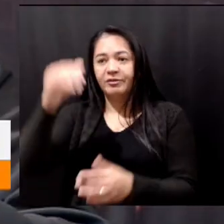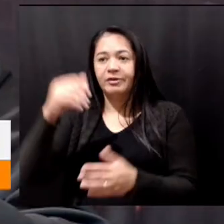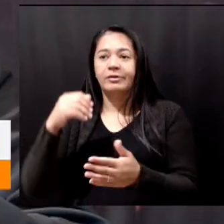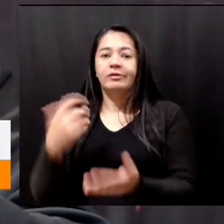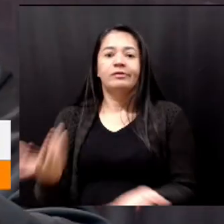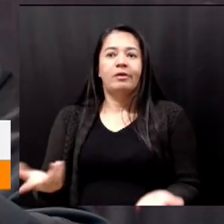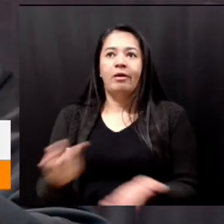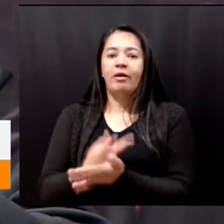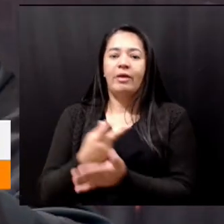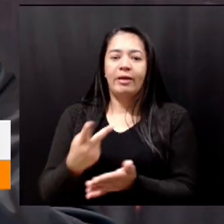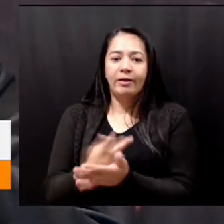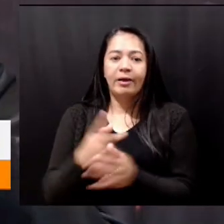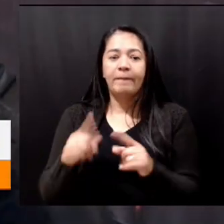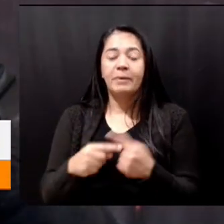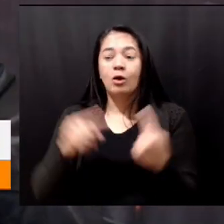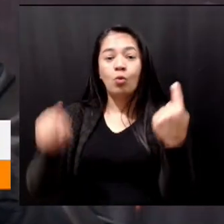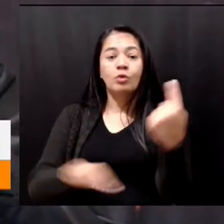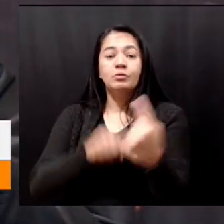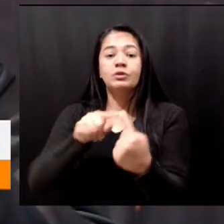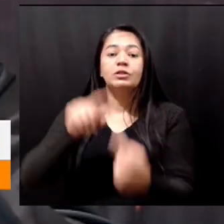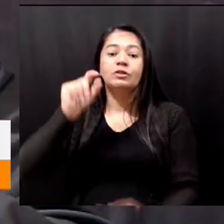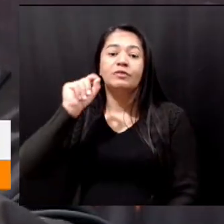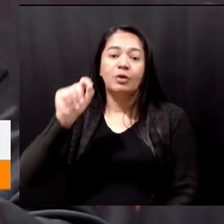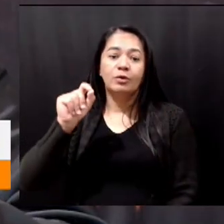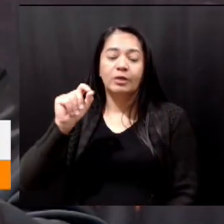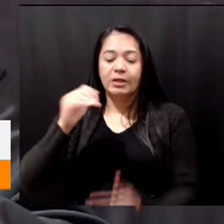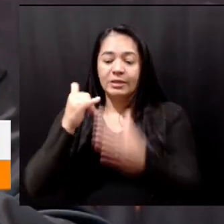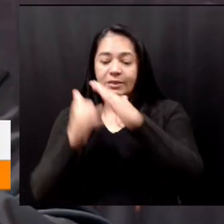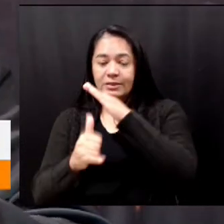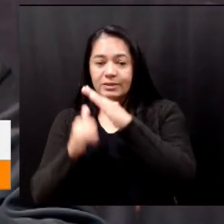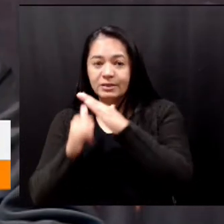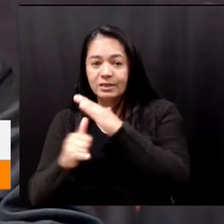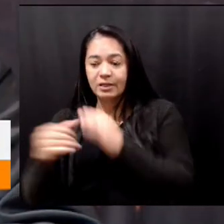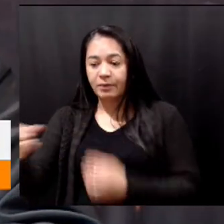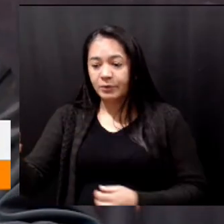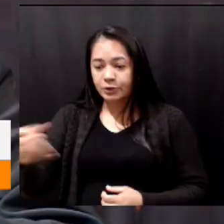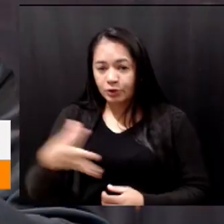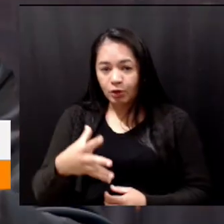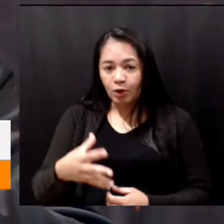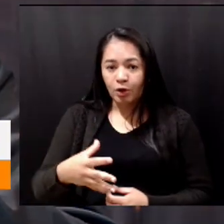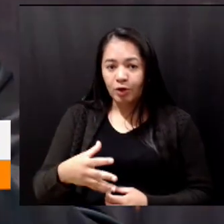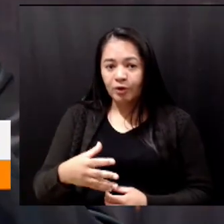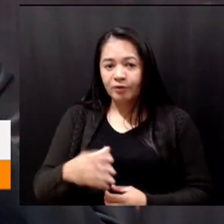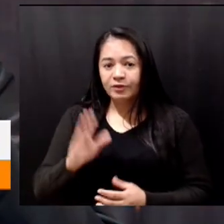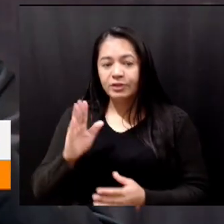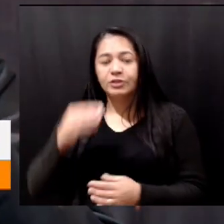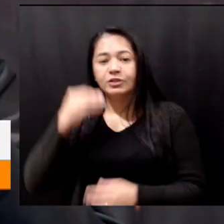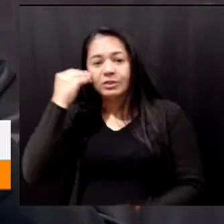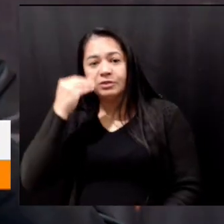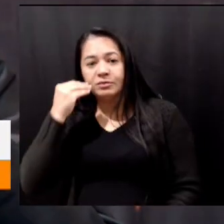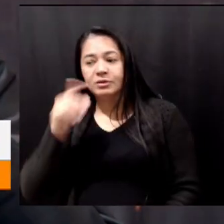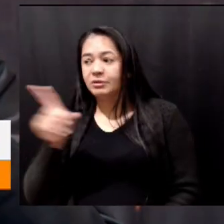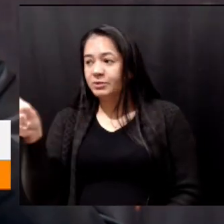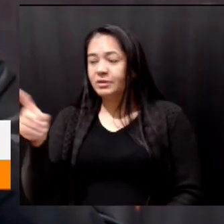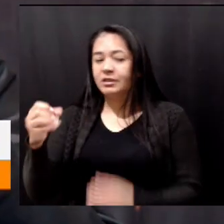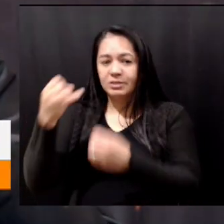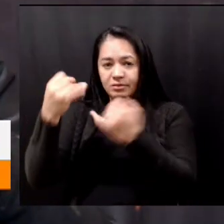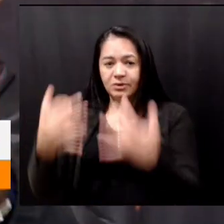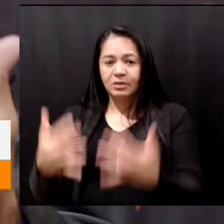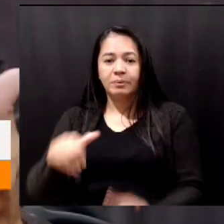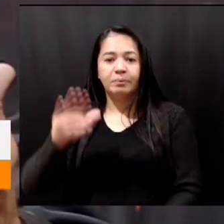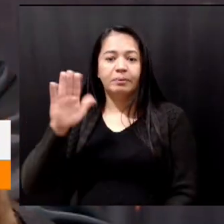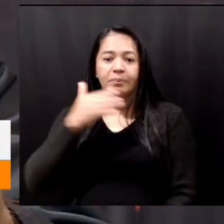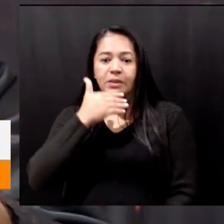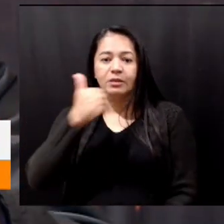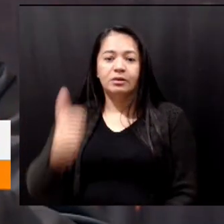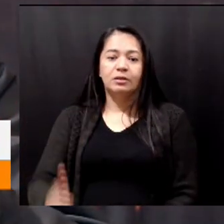ideia? Ela falou de startups iniciais e veteranas, né? Depois eu vou até deixar para o Edu fazer um rebate. Mas assim, a gente tem a Arena